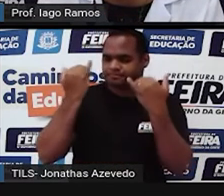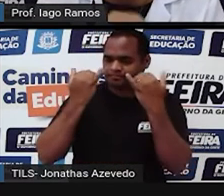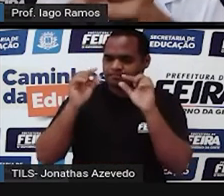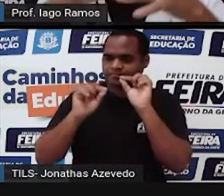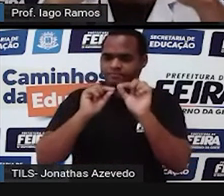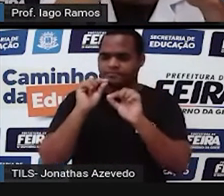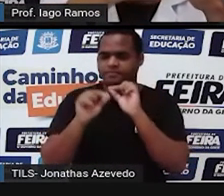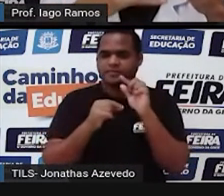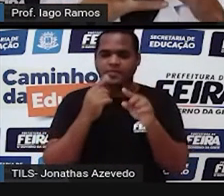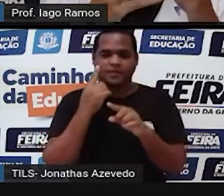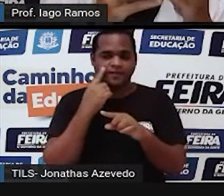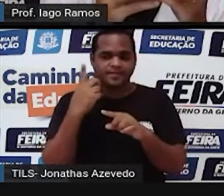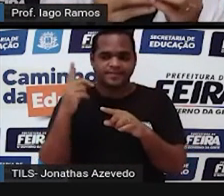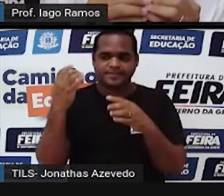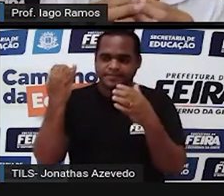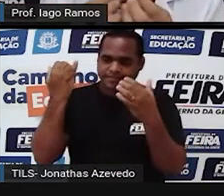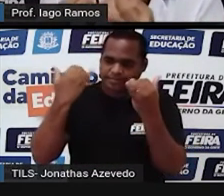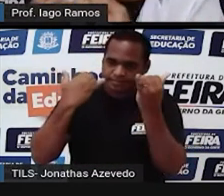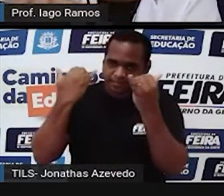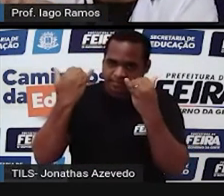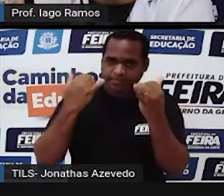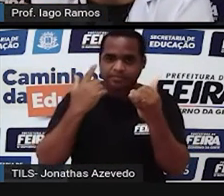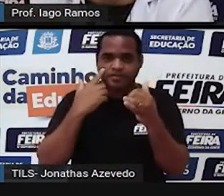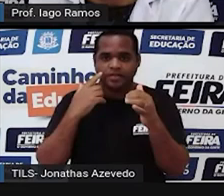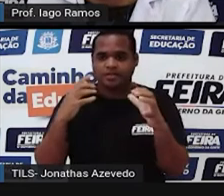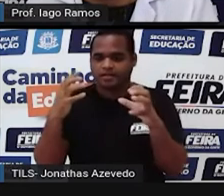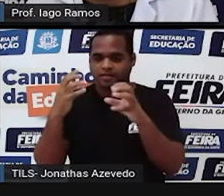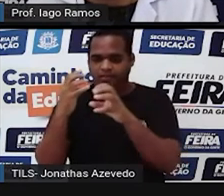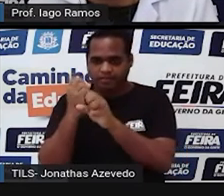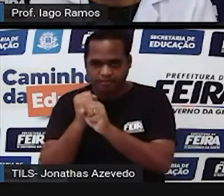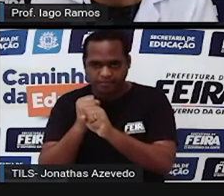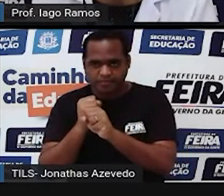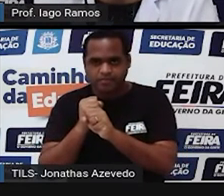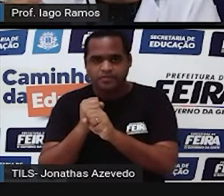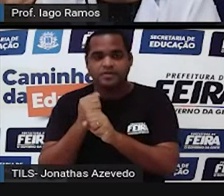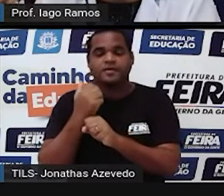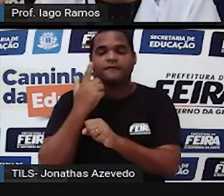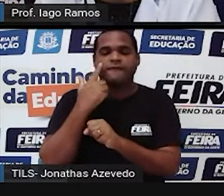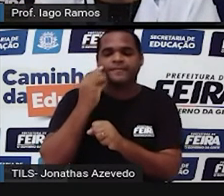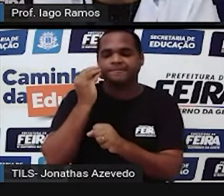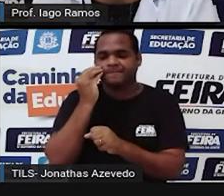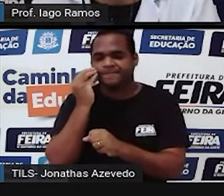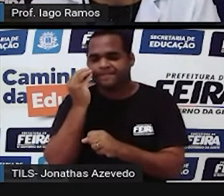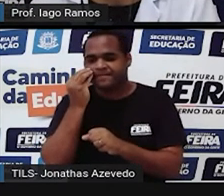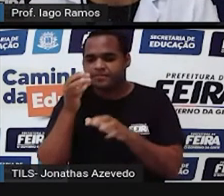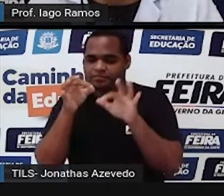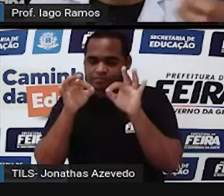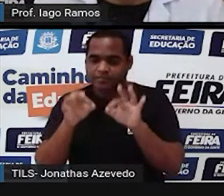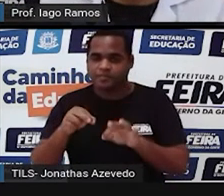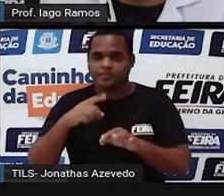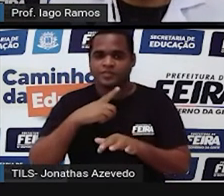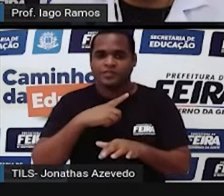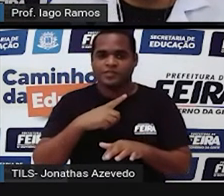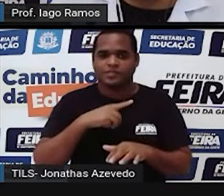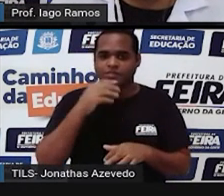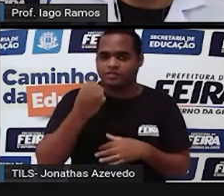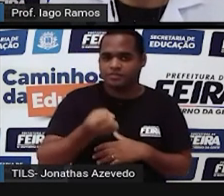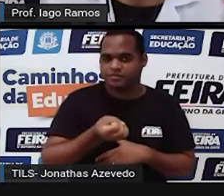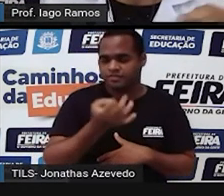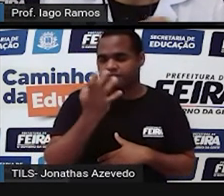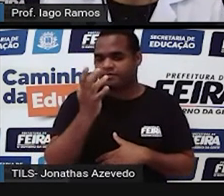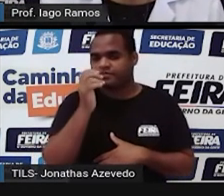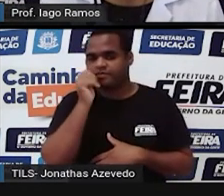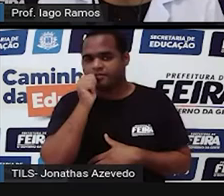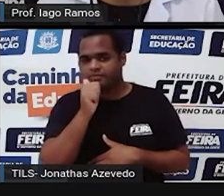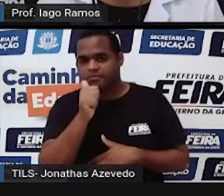vai fazer? Vai pegar essa informação e vai dar um tratamento para ela. E aí é que a estatística vai entrar, ó. Quantos meninos